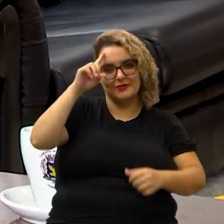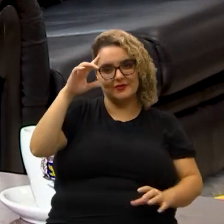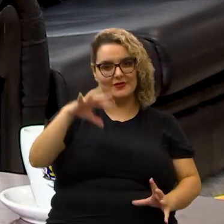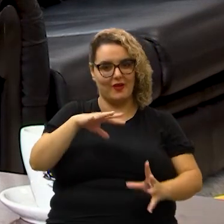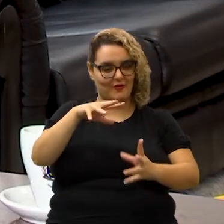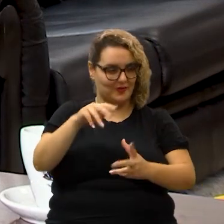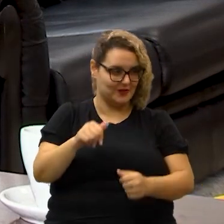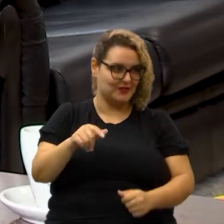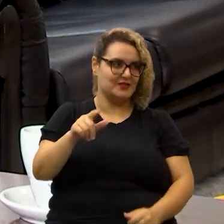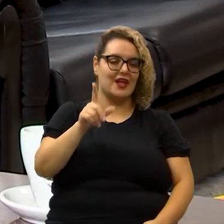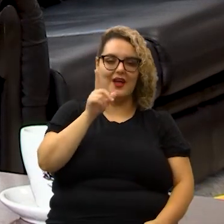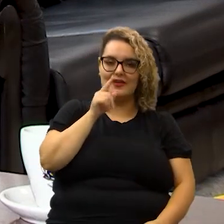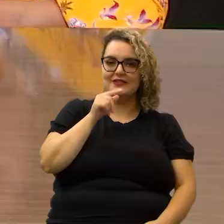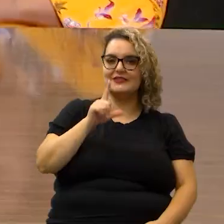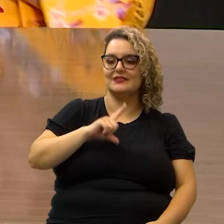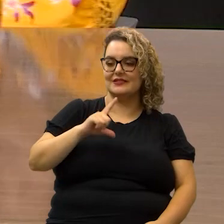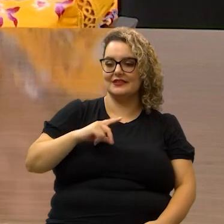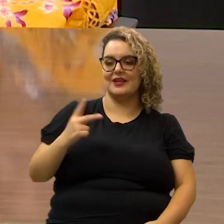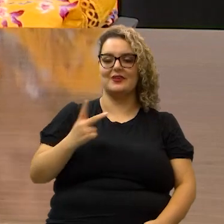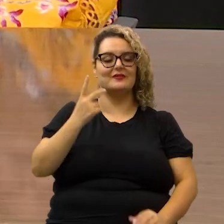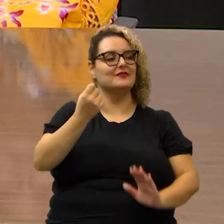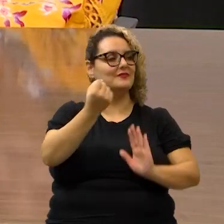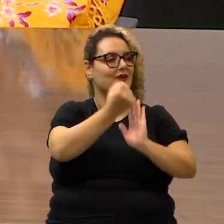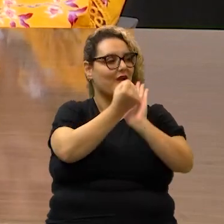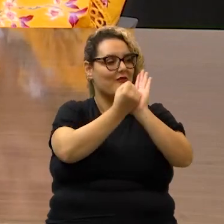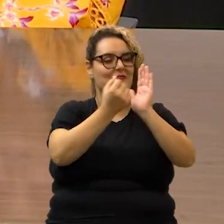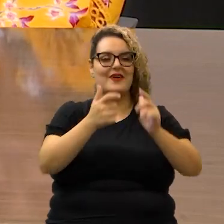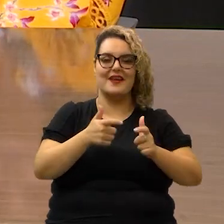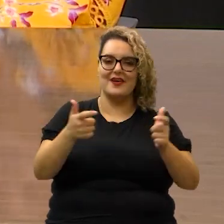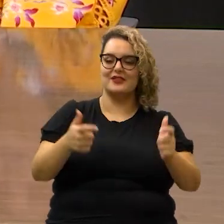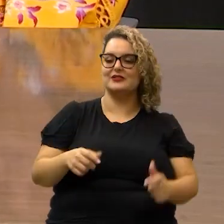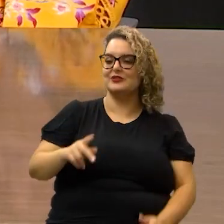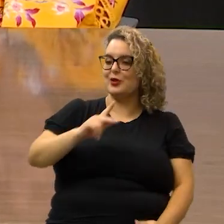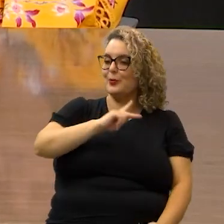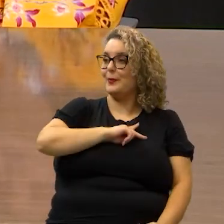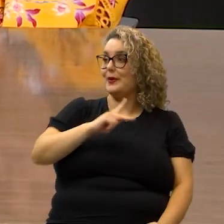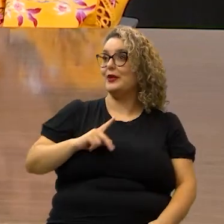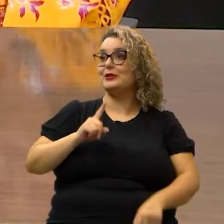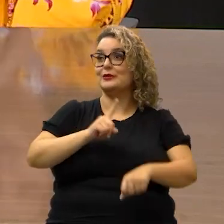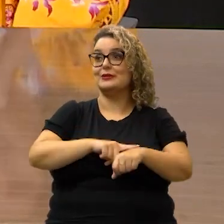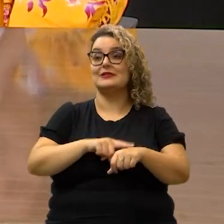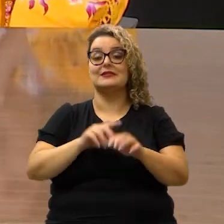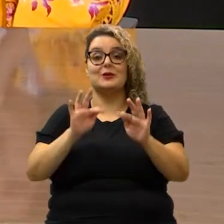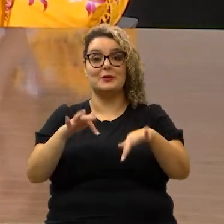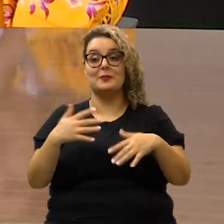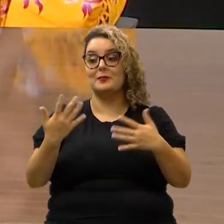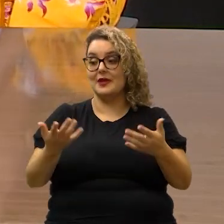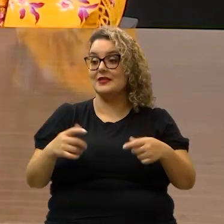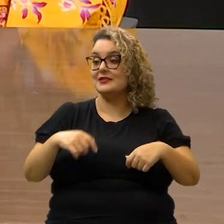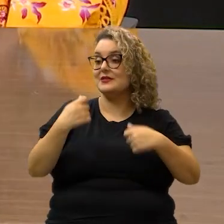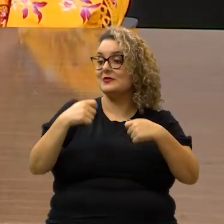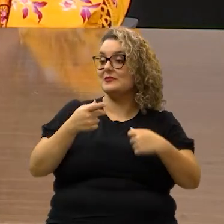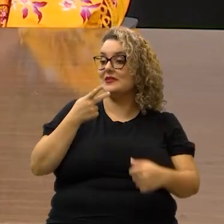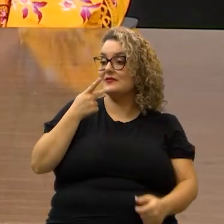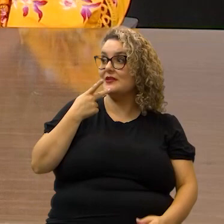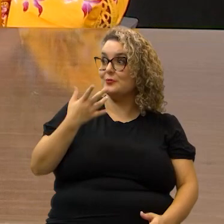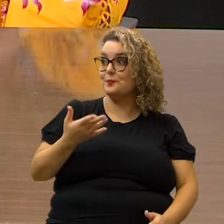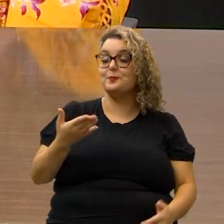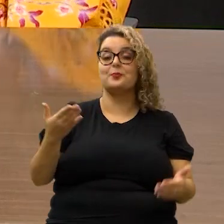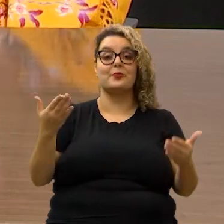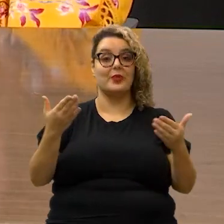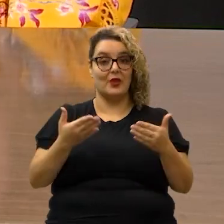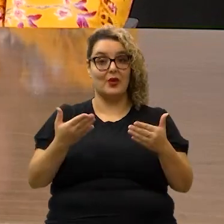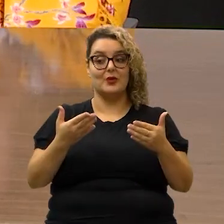valor simbólico ainda maior. Presidente, nosso tempo está acabando, mas eu não poderia deixar de dizer o seguinte: hoje o coração está batendo mais forte,